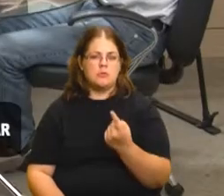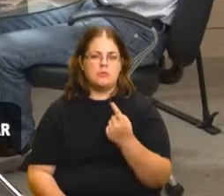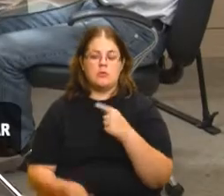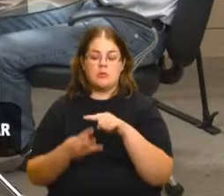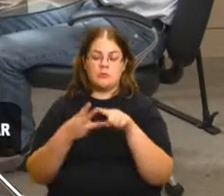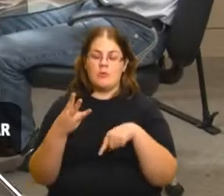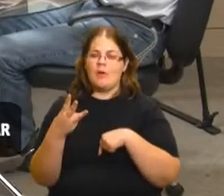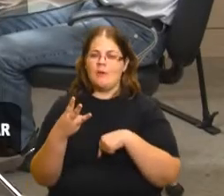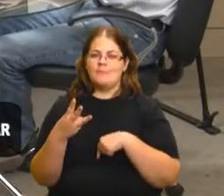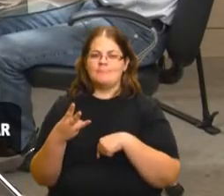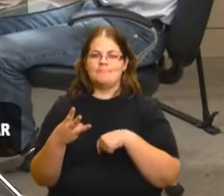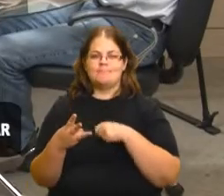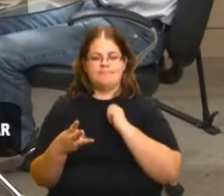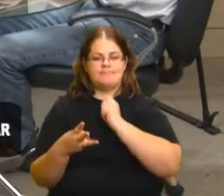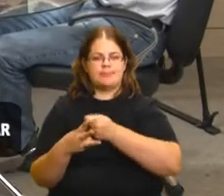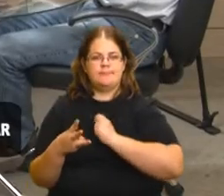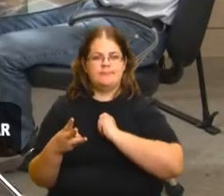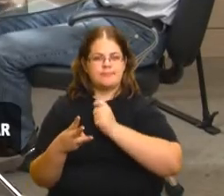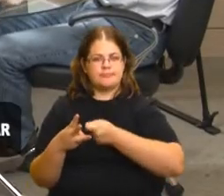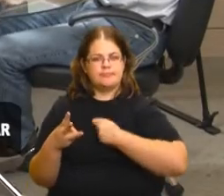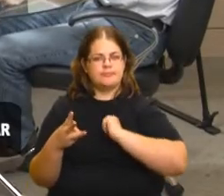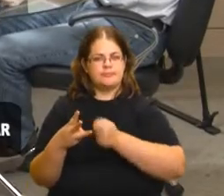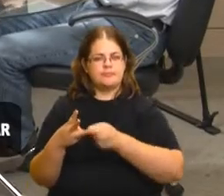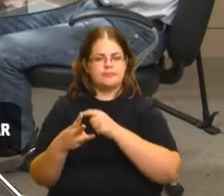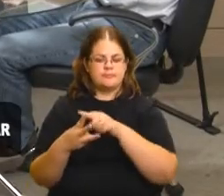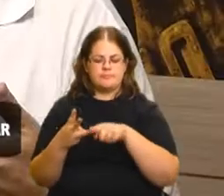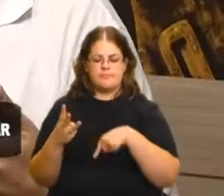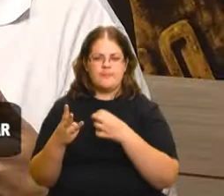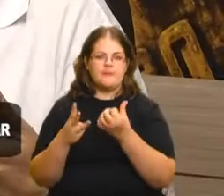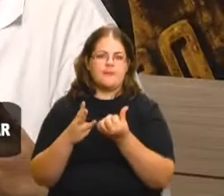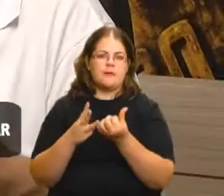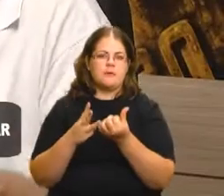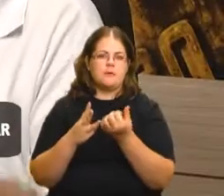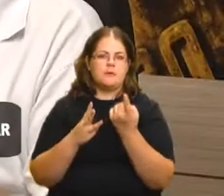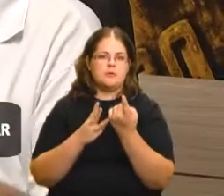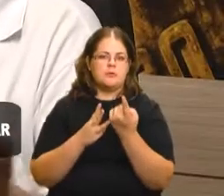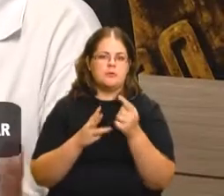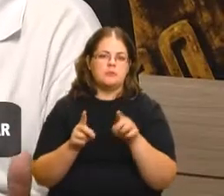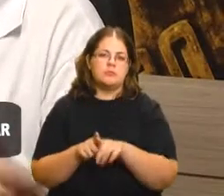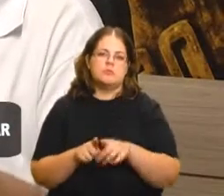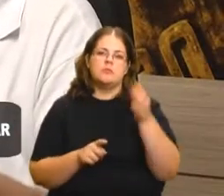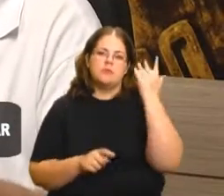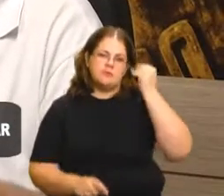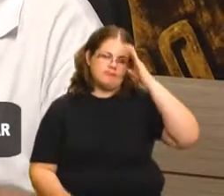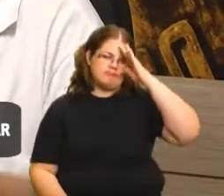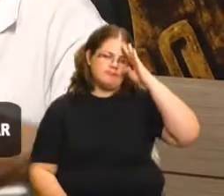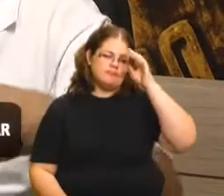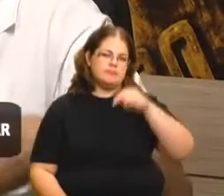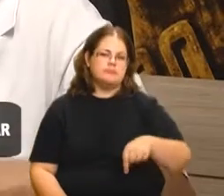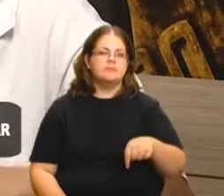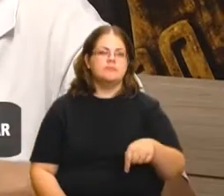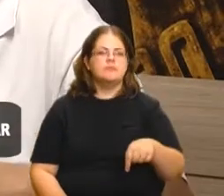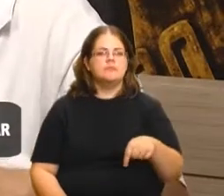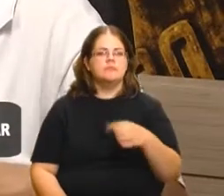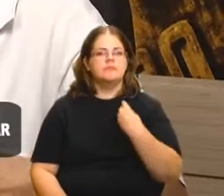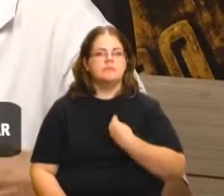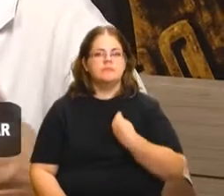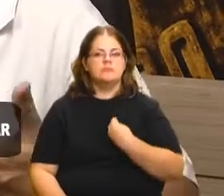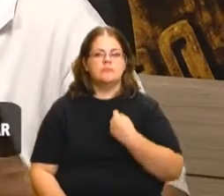3 tentativas de golpe. Em 61, quer dizer, o que acontece? Bom, e são os militares, nessa época,